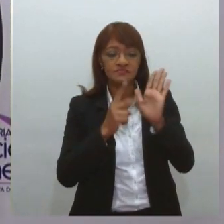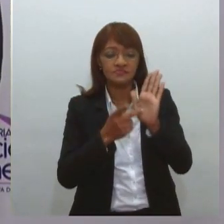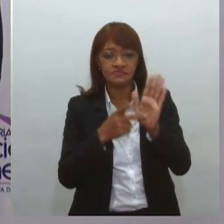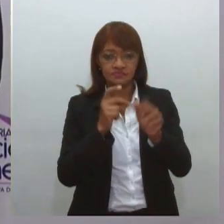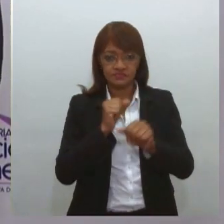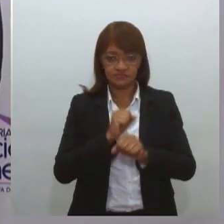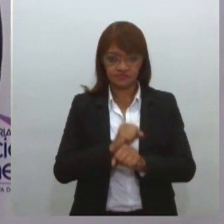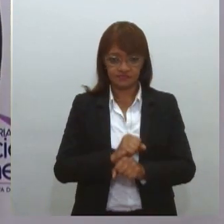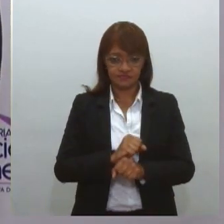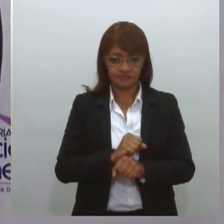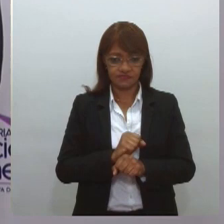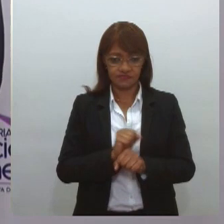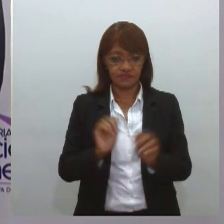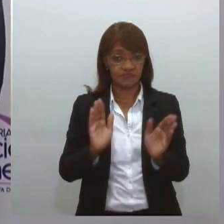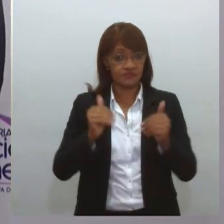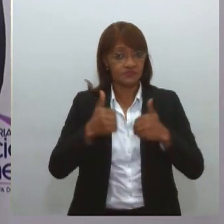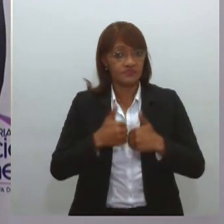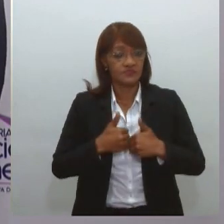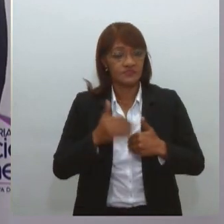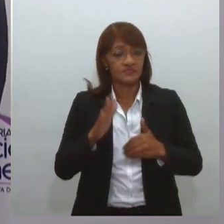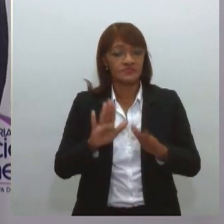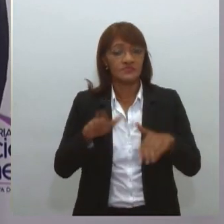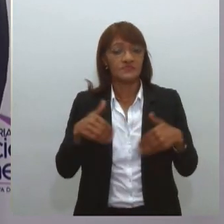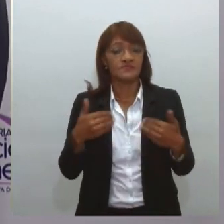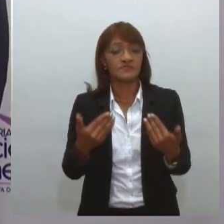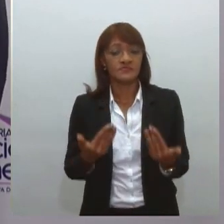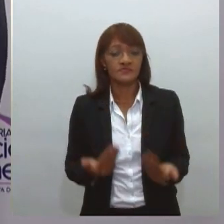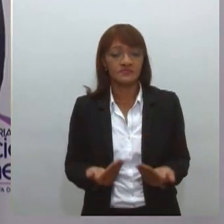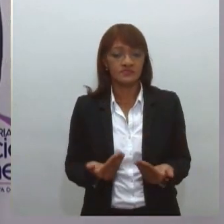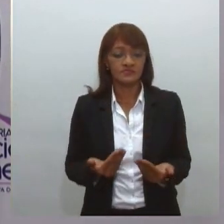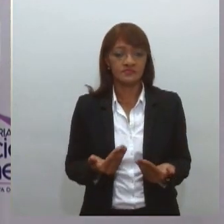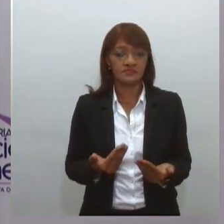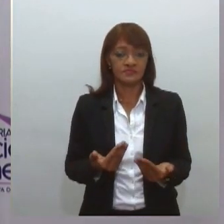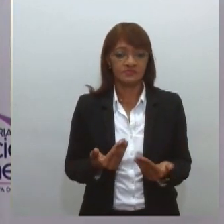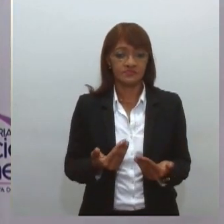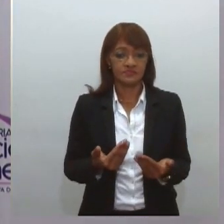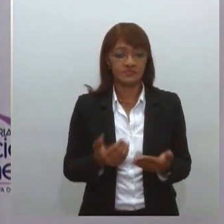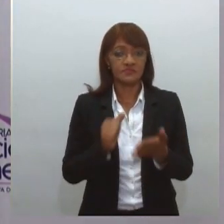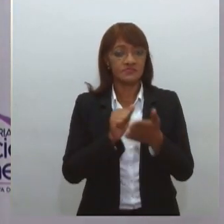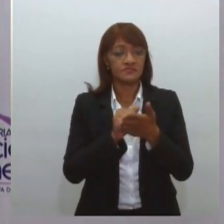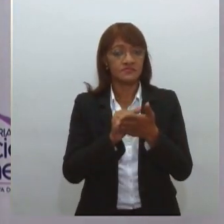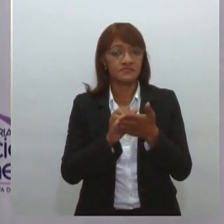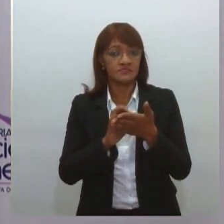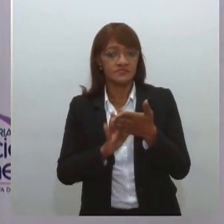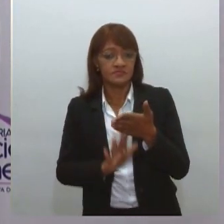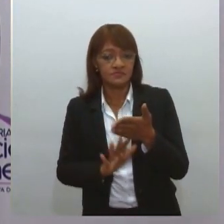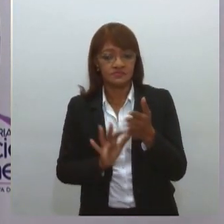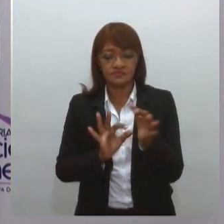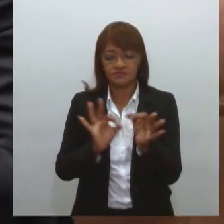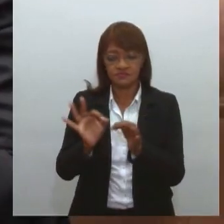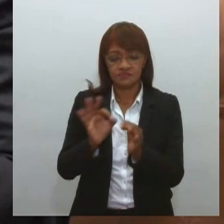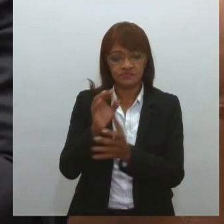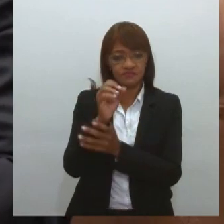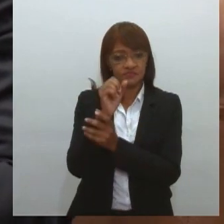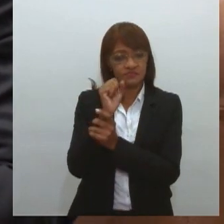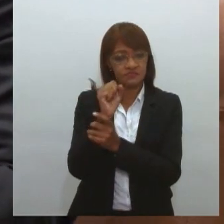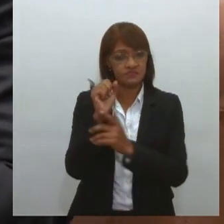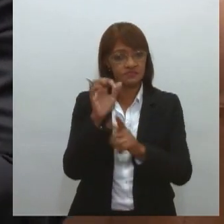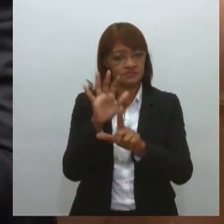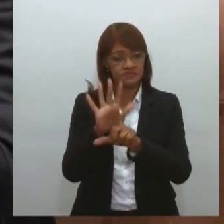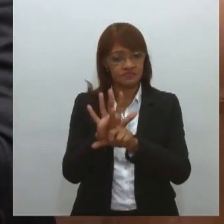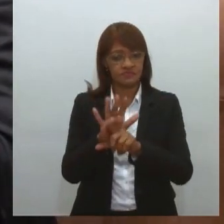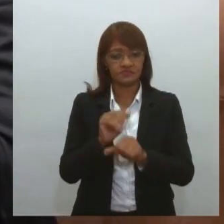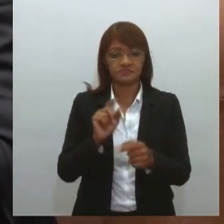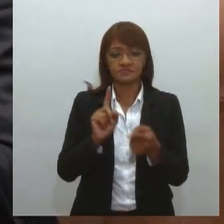as atividades que nós podemos estar realizando para amparar as leis de amparo ao autista. Também pela questão